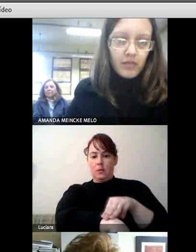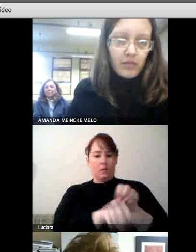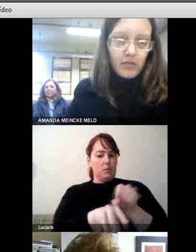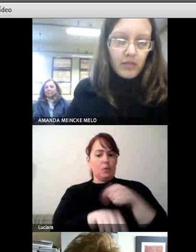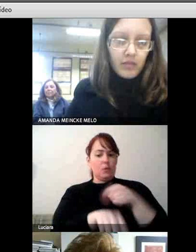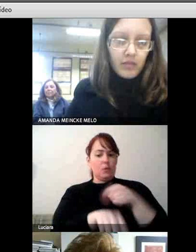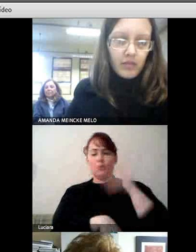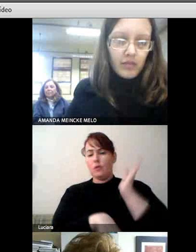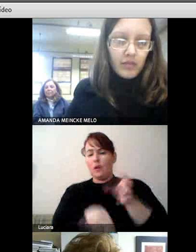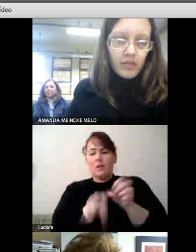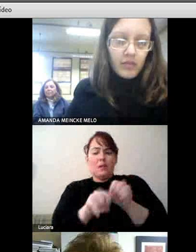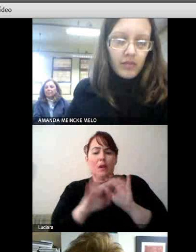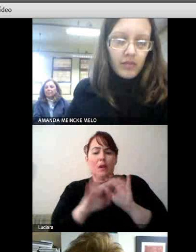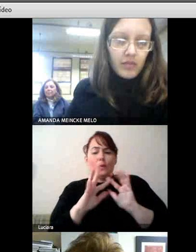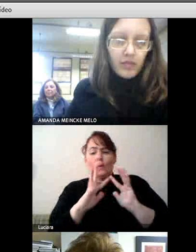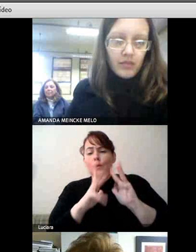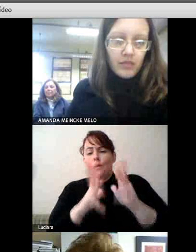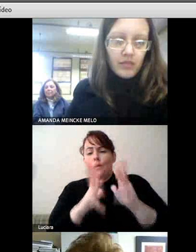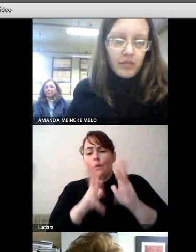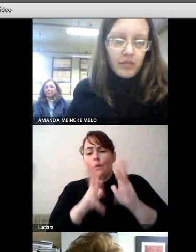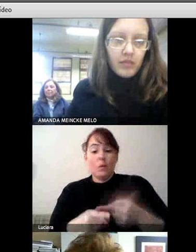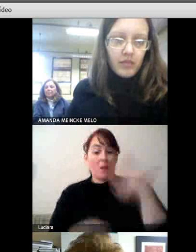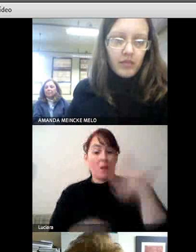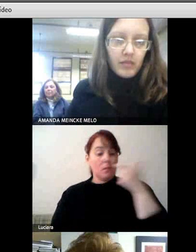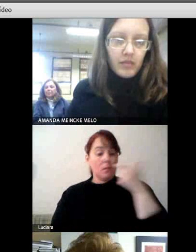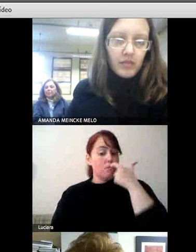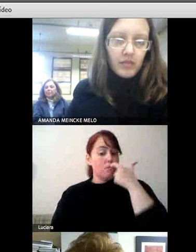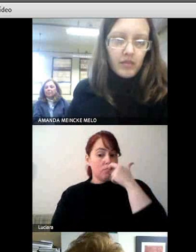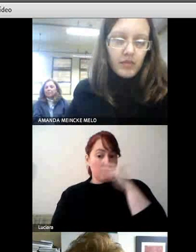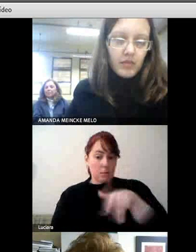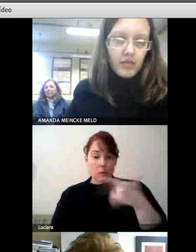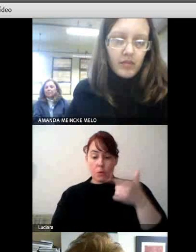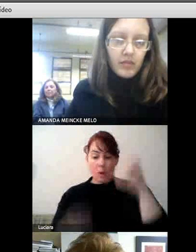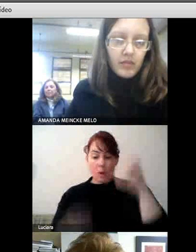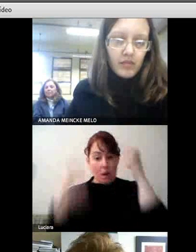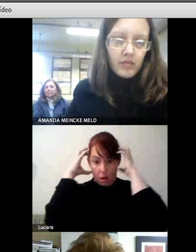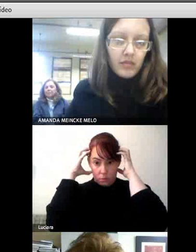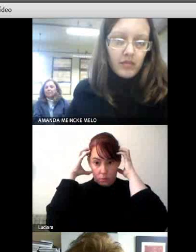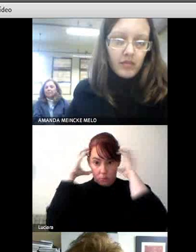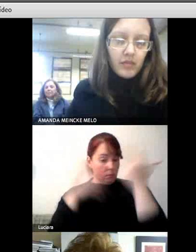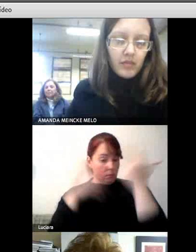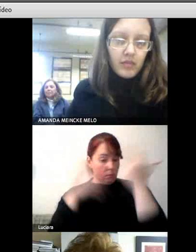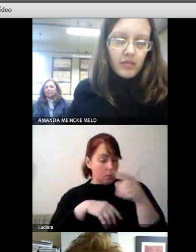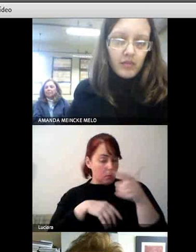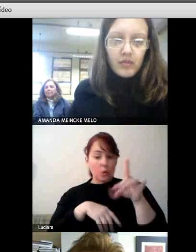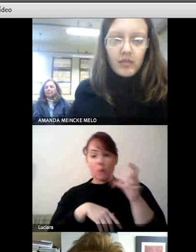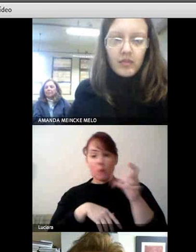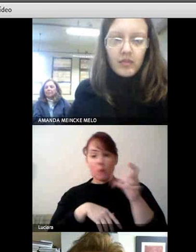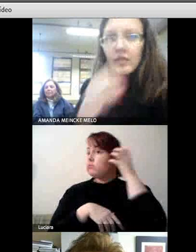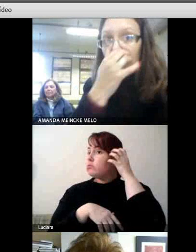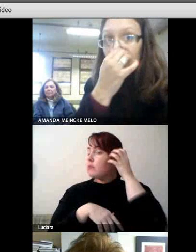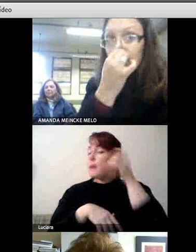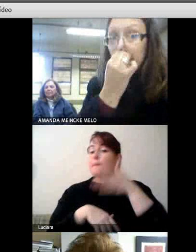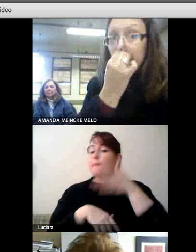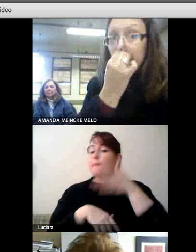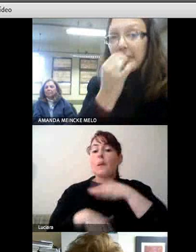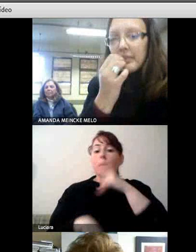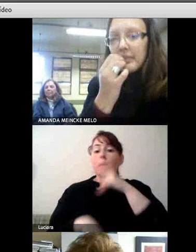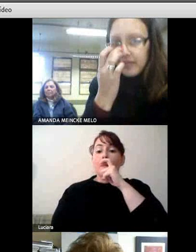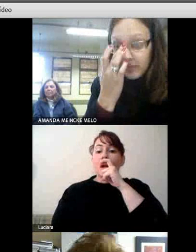Mas, Miguel, acontece o seguinte, que na informática a gente não tem uma única ferramenta. Dizer que computação é uma ferramenta, não